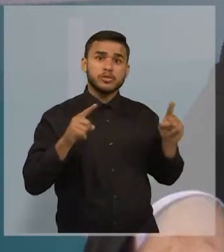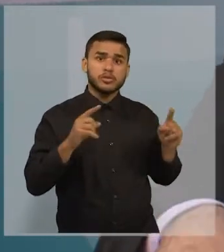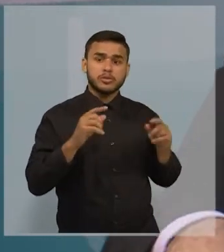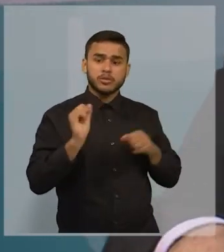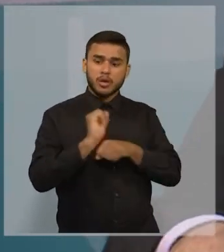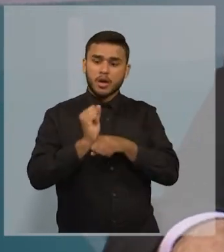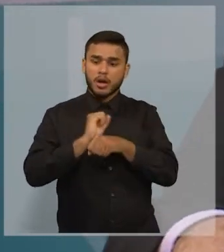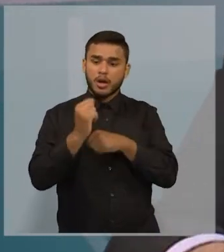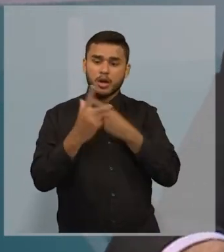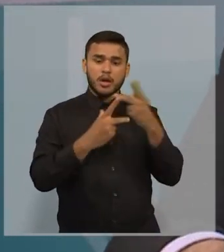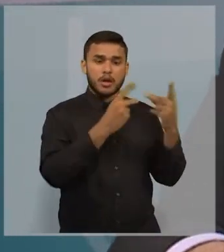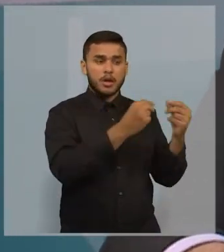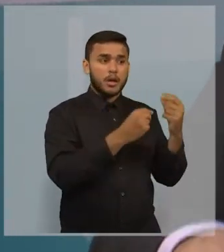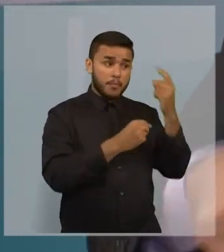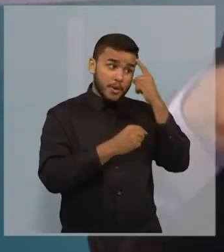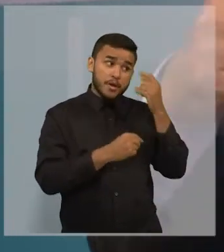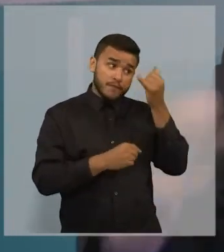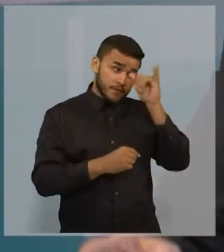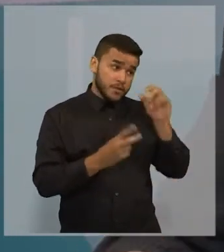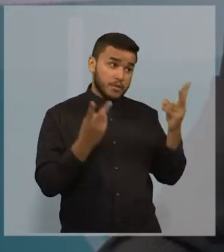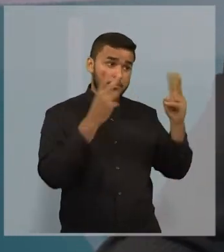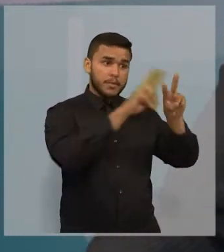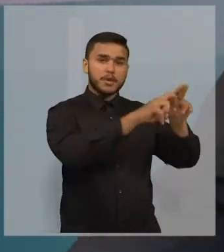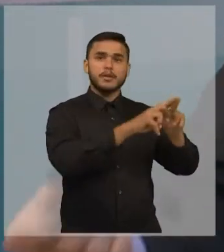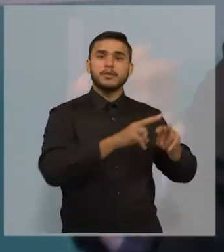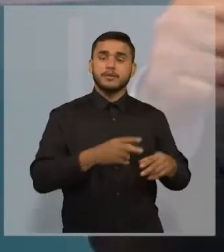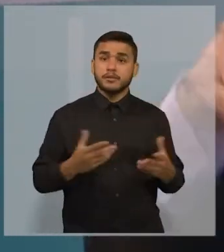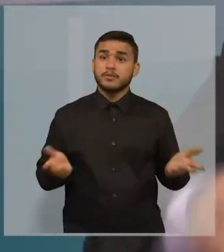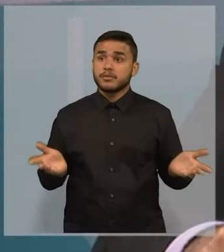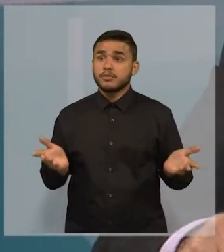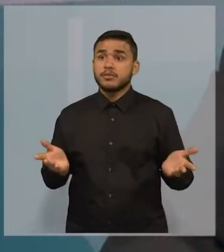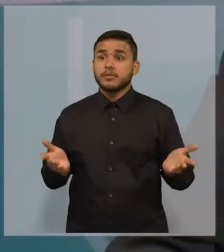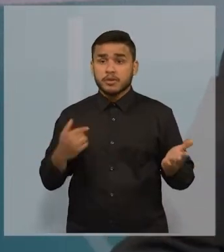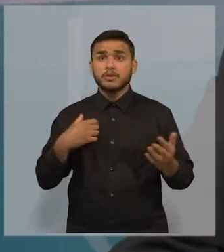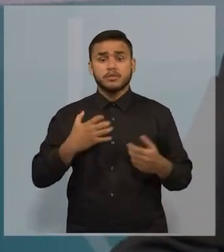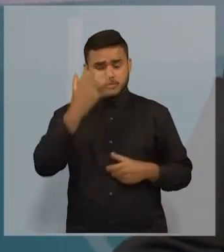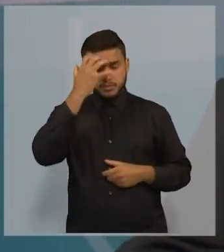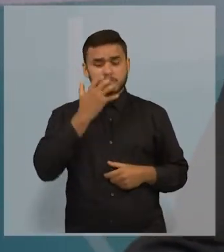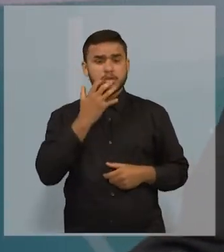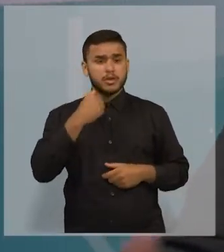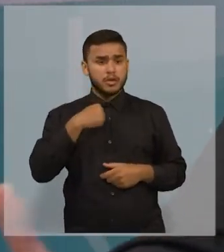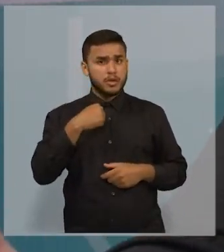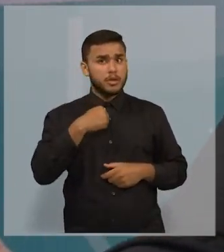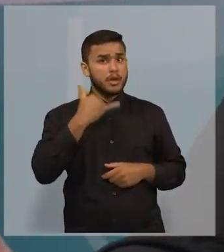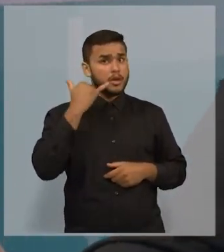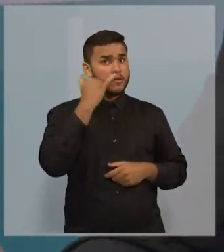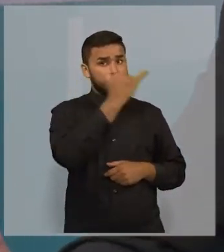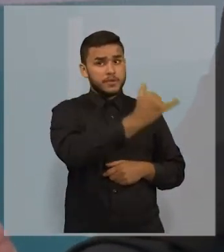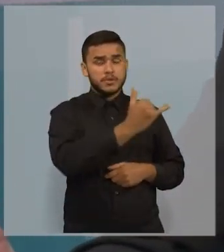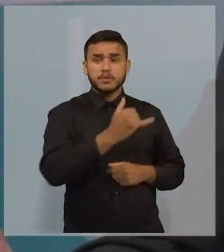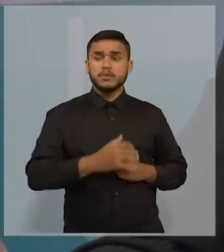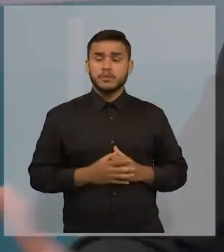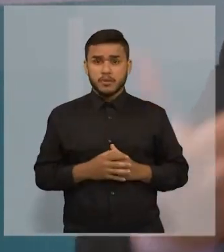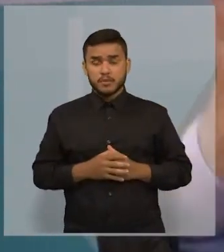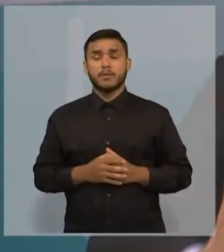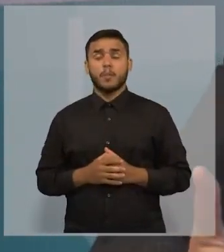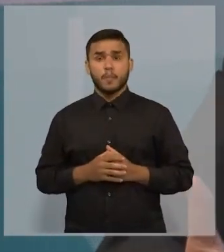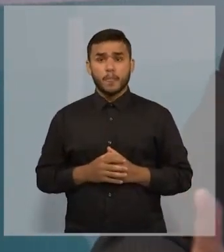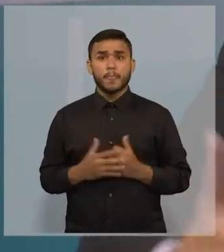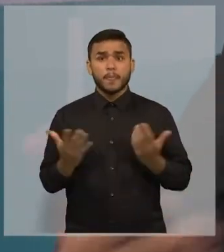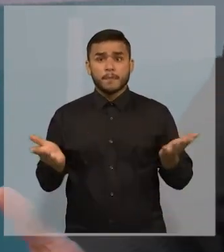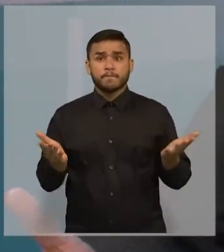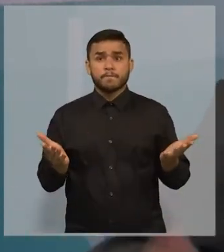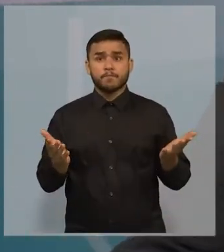e desmoralizado também. Devolva o carro que é para você não ser preso. Então é assim que deve agir um